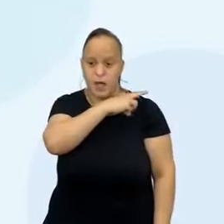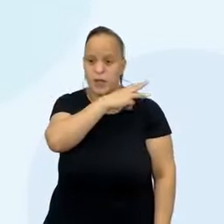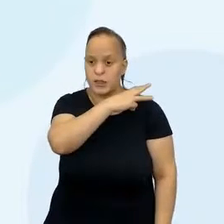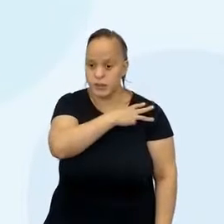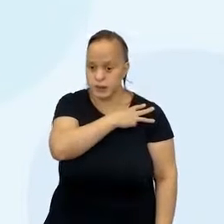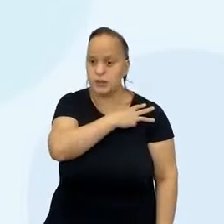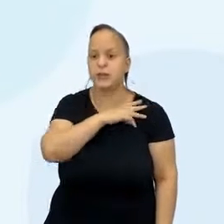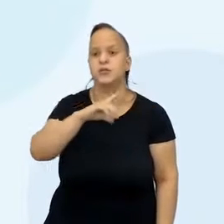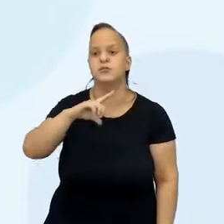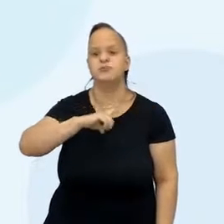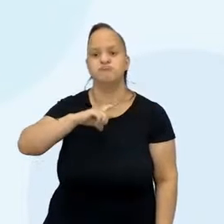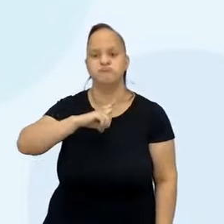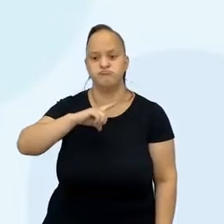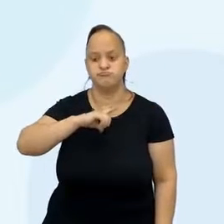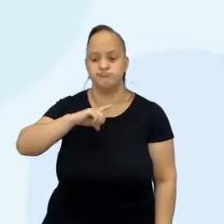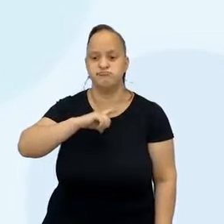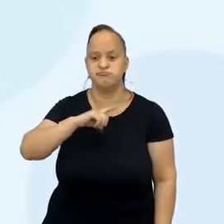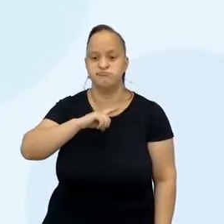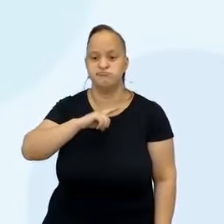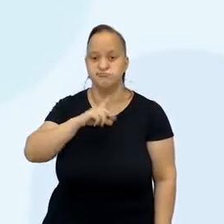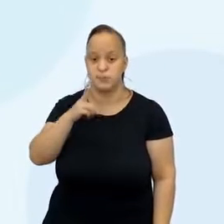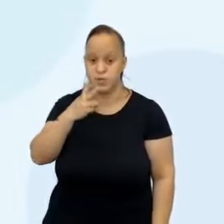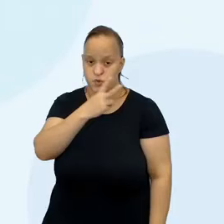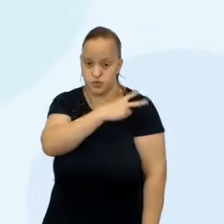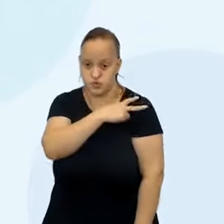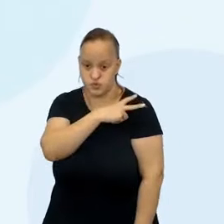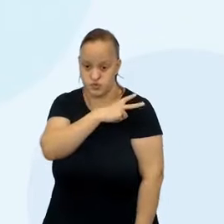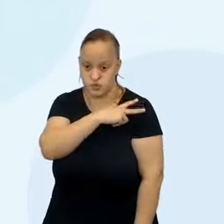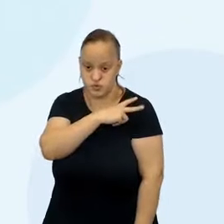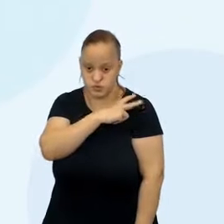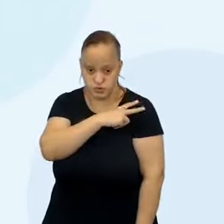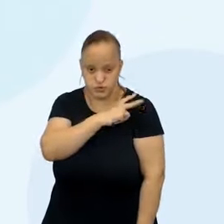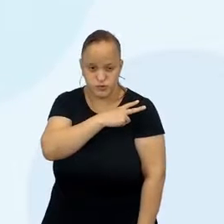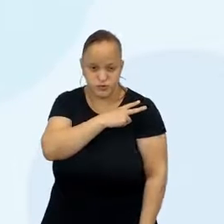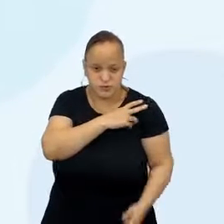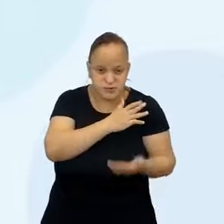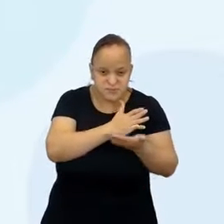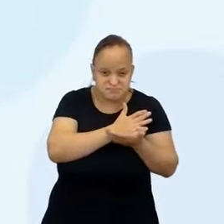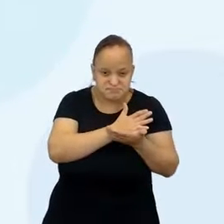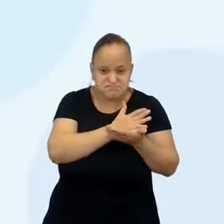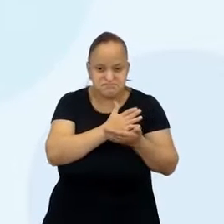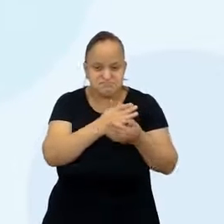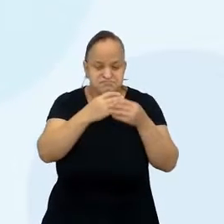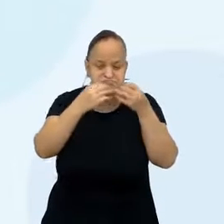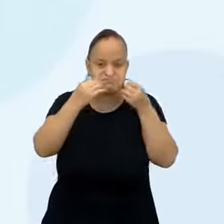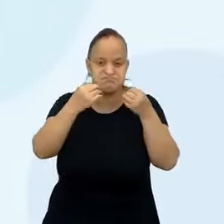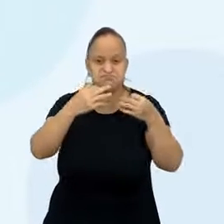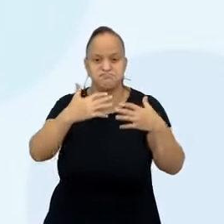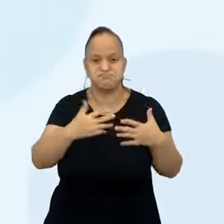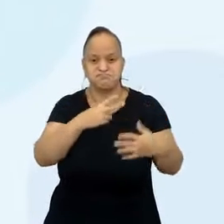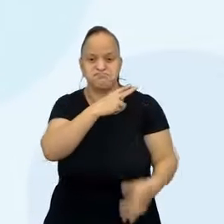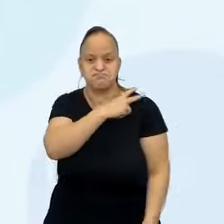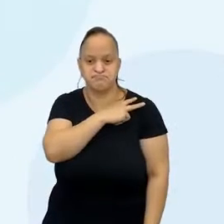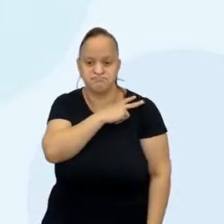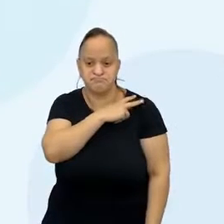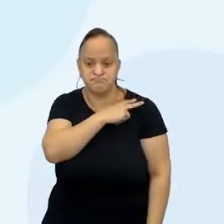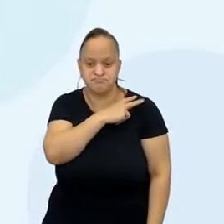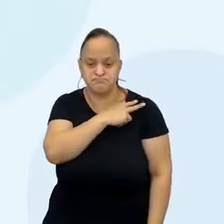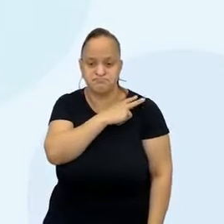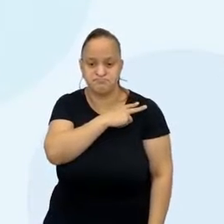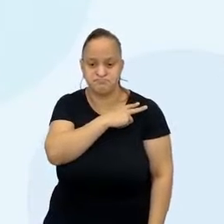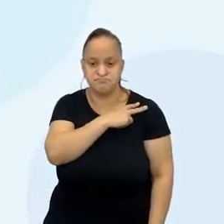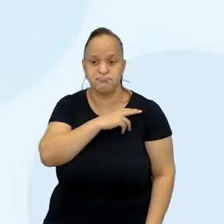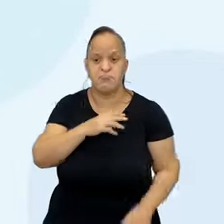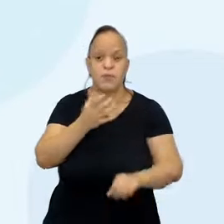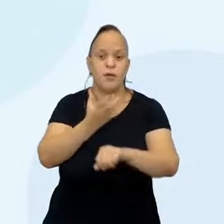médio. A gente está começando aqui com o segundo ano do ensino médio, segunda série do ensino médio. Então, a gente tem parte da grade